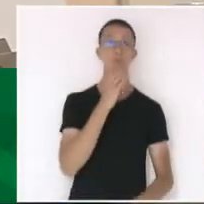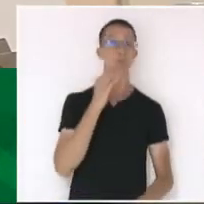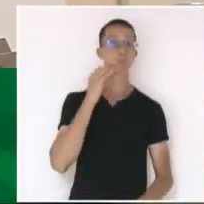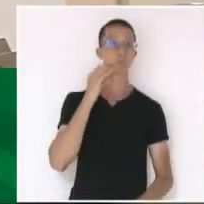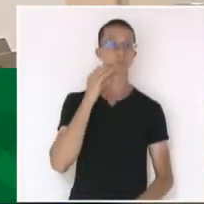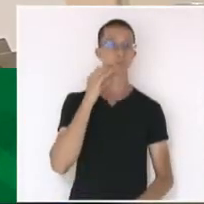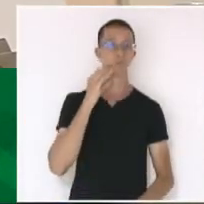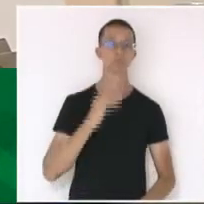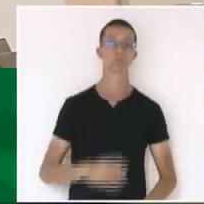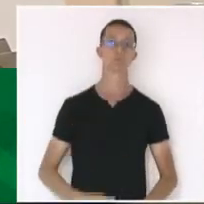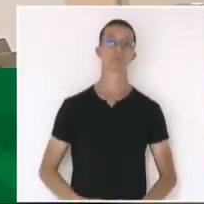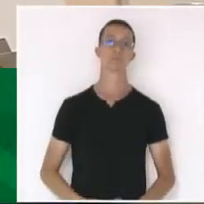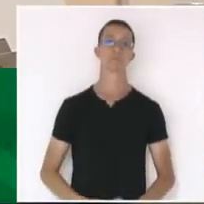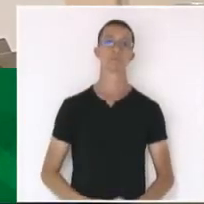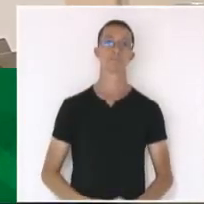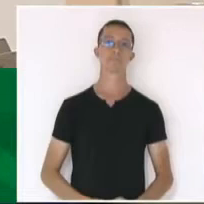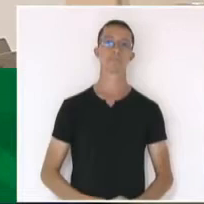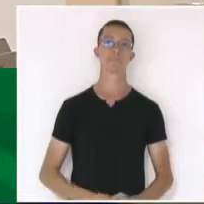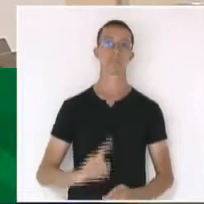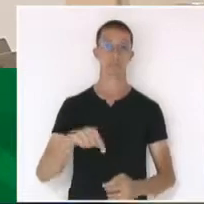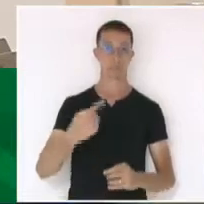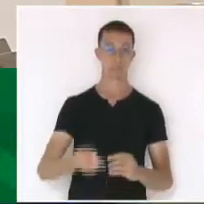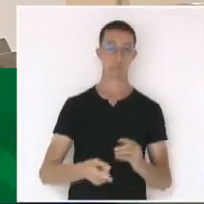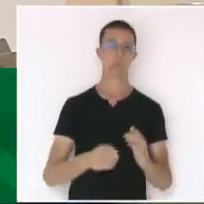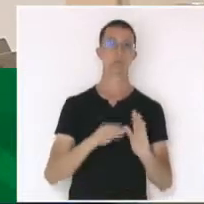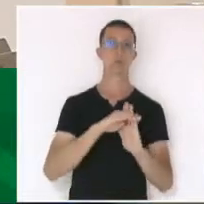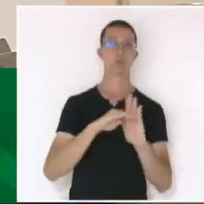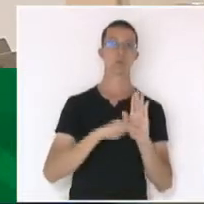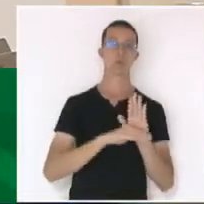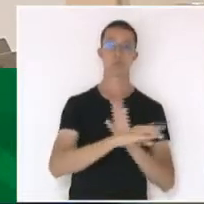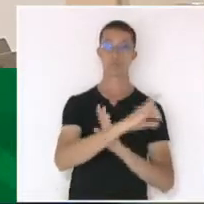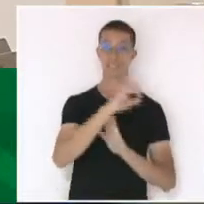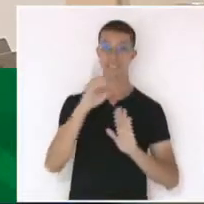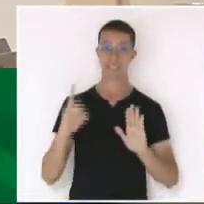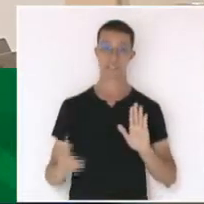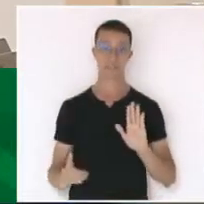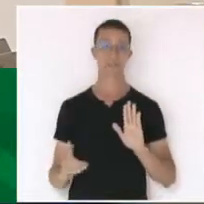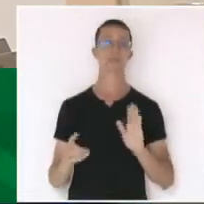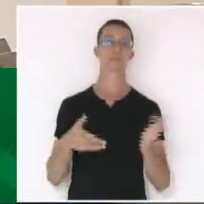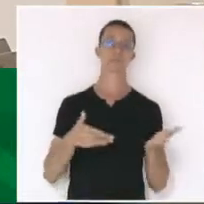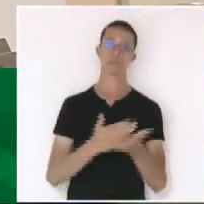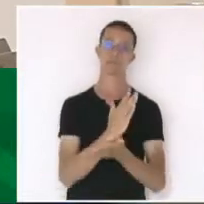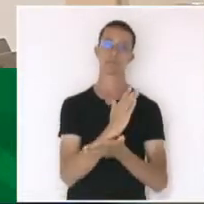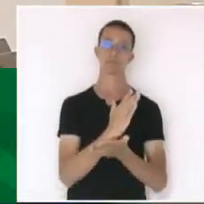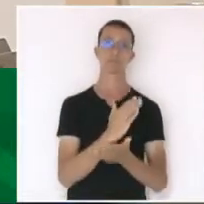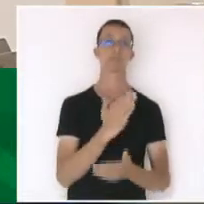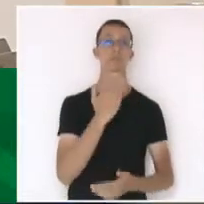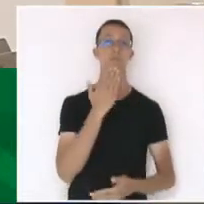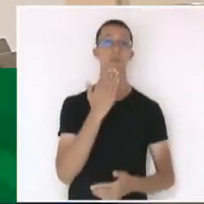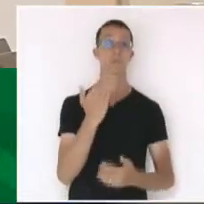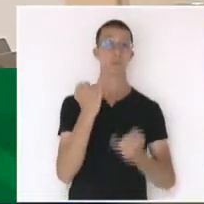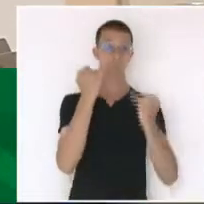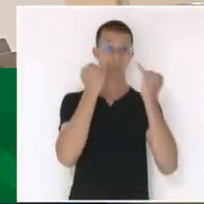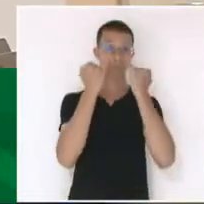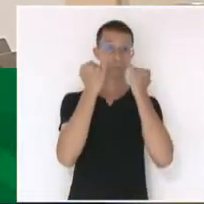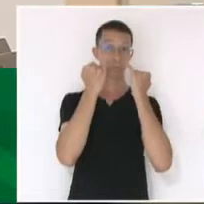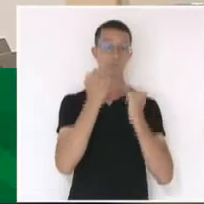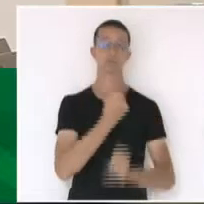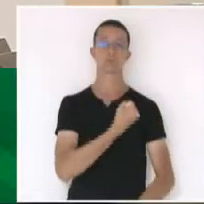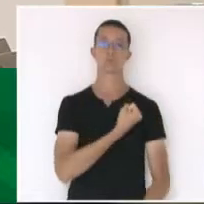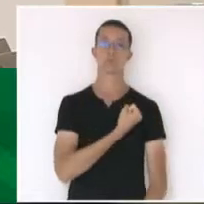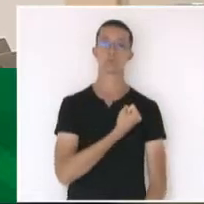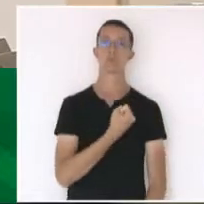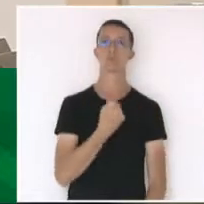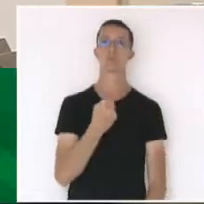prb ordem do dia i se for um aprovados os pedidos de informação número